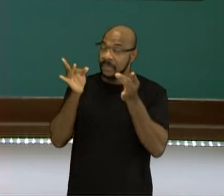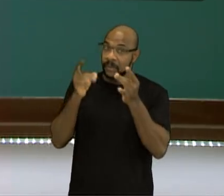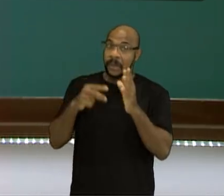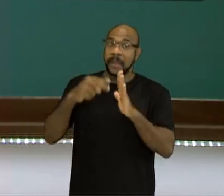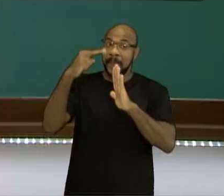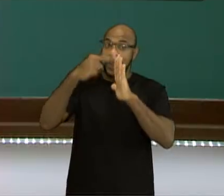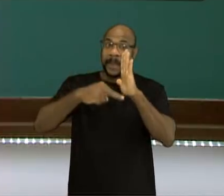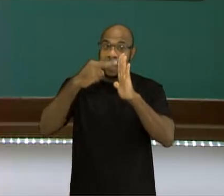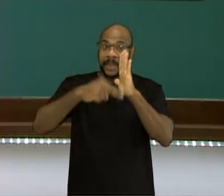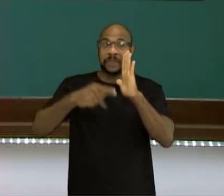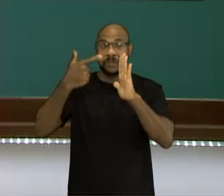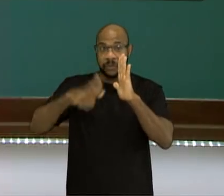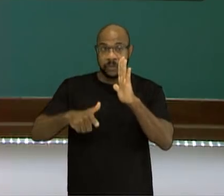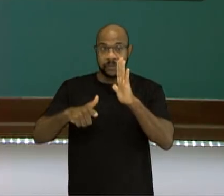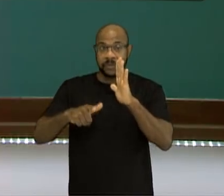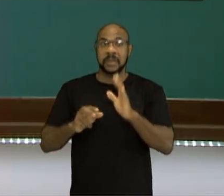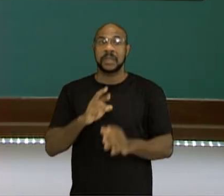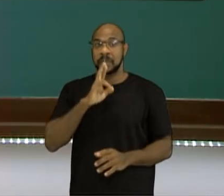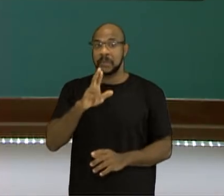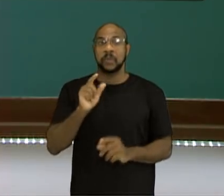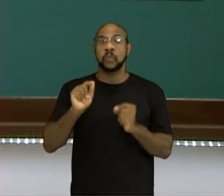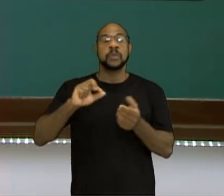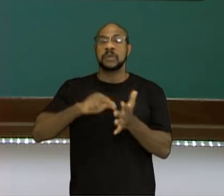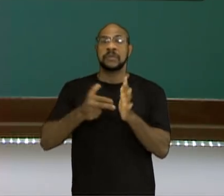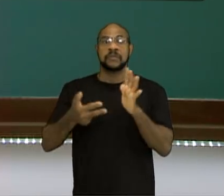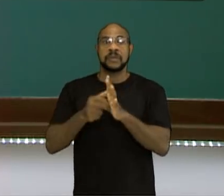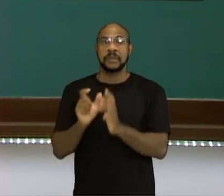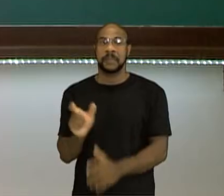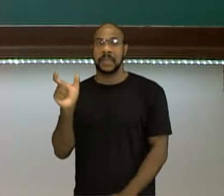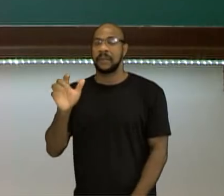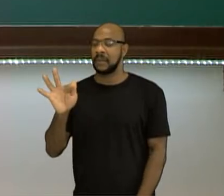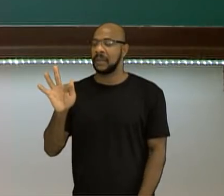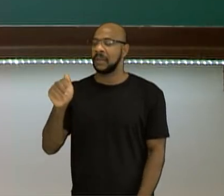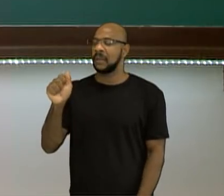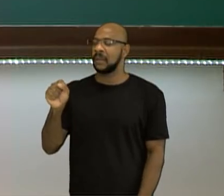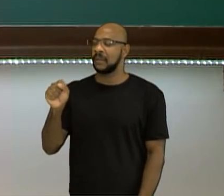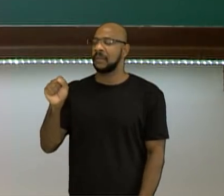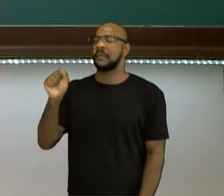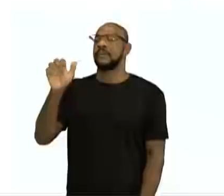o contexto e me responda o que significa a palavra fast. Vamos lá?